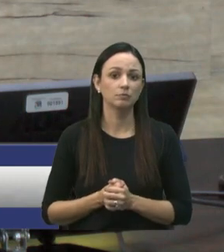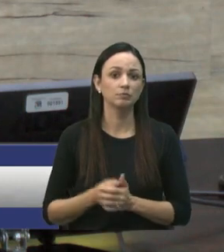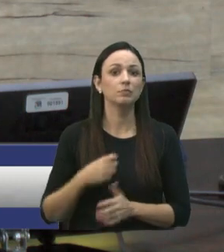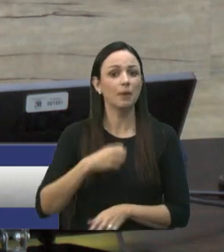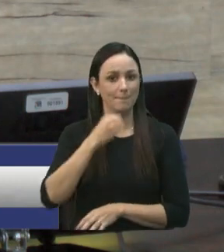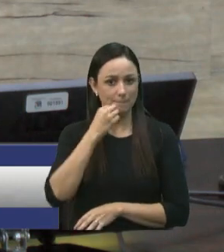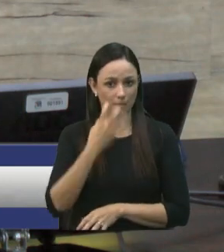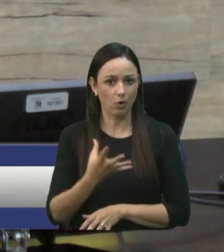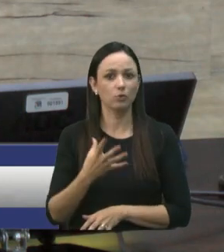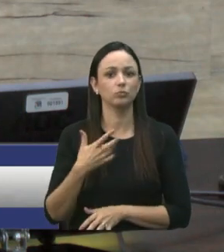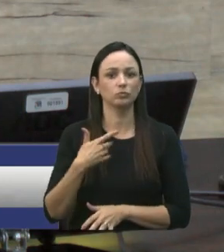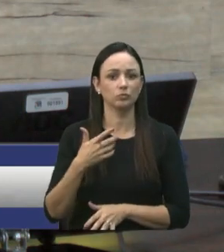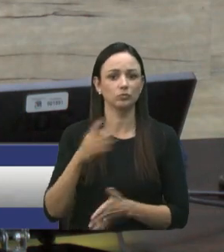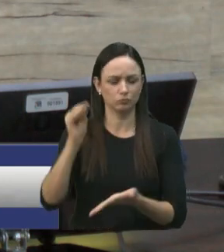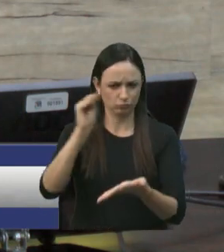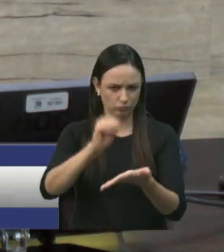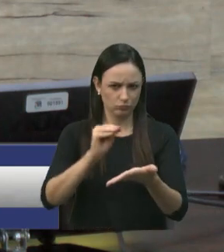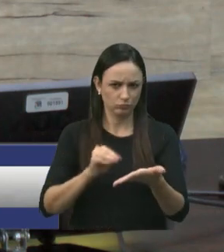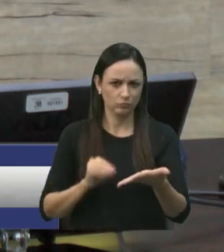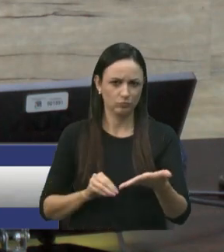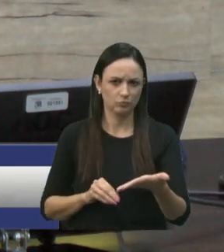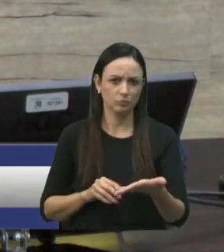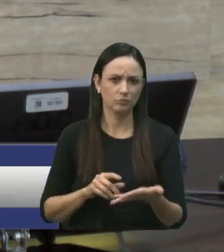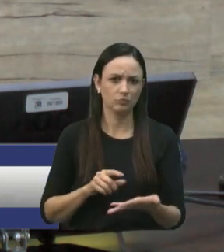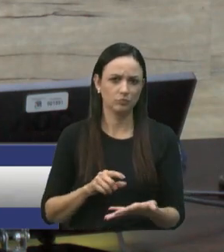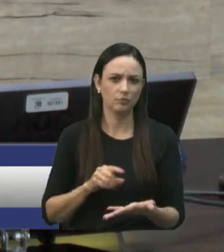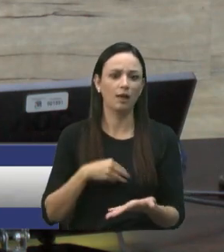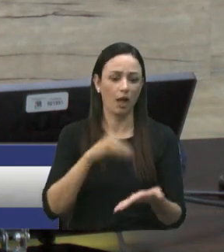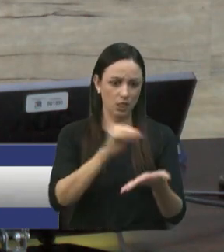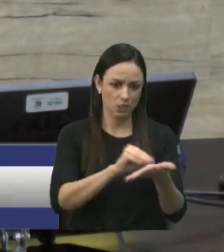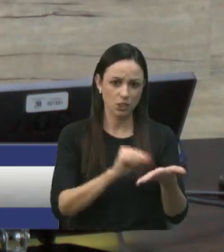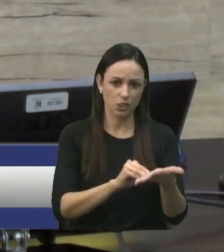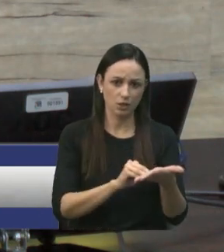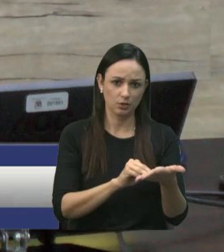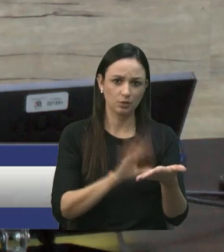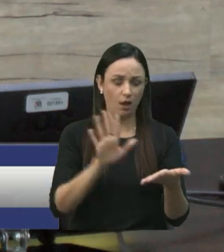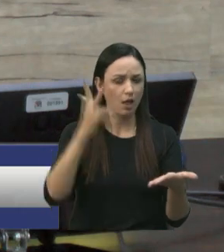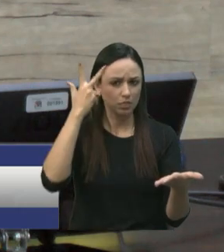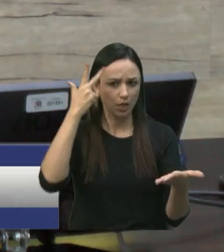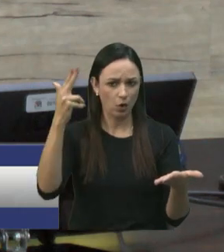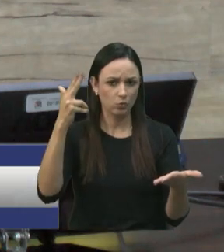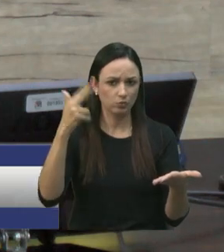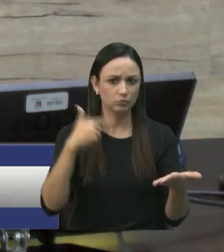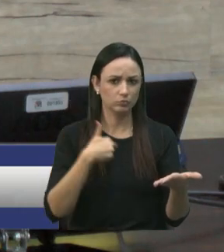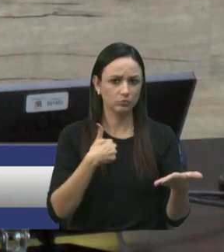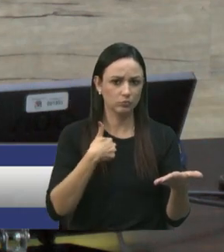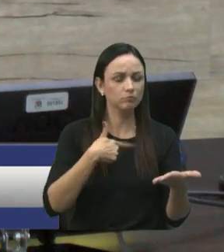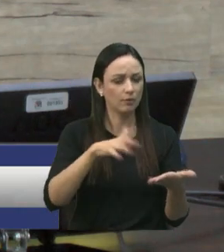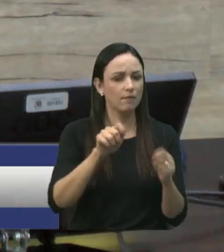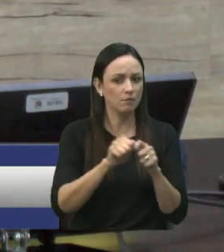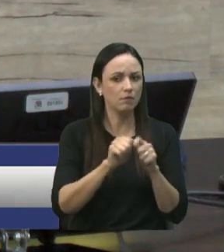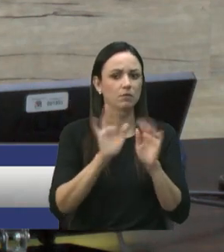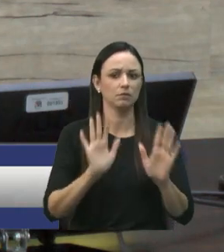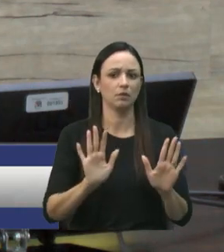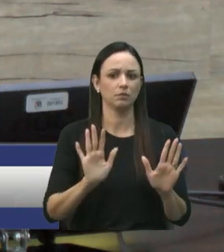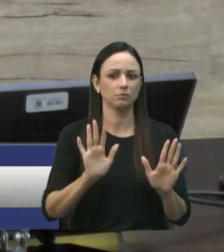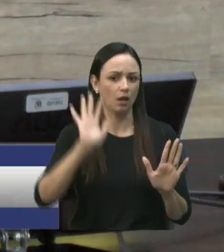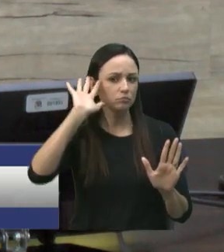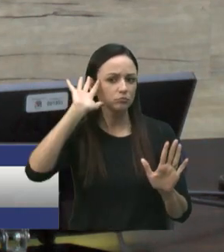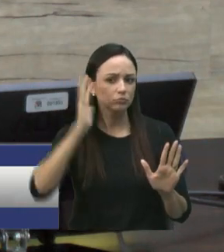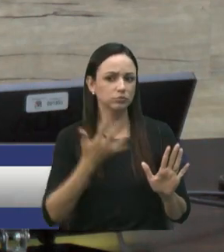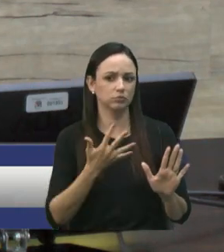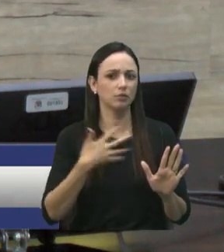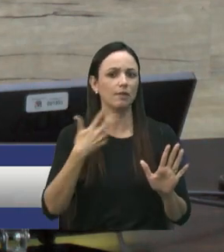intenção, agradeço, foi anotado, mas anota e vai aonde? Fiquem tranquilos, estamos tomando providências. Está